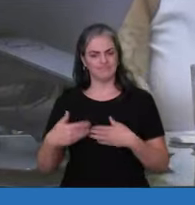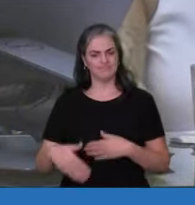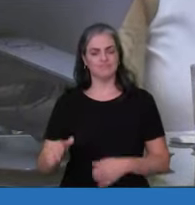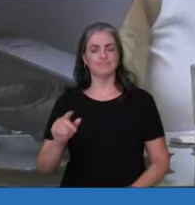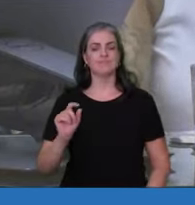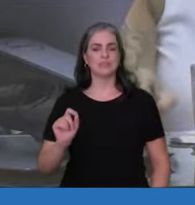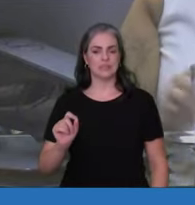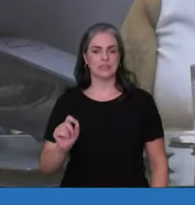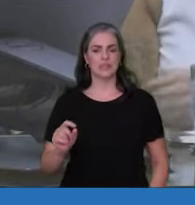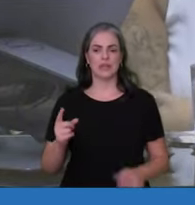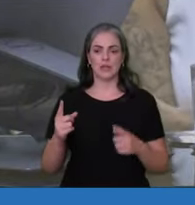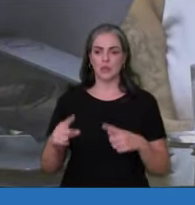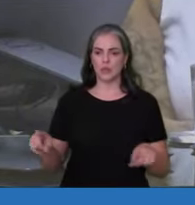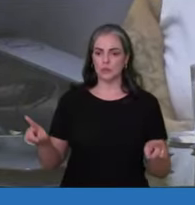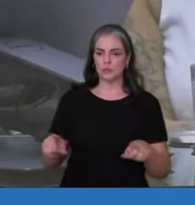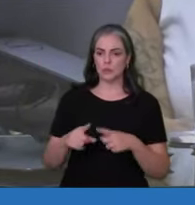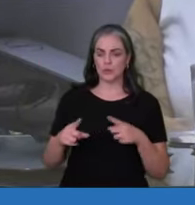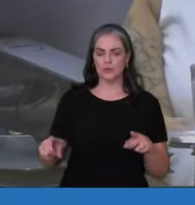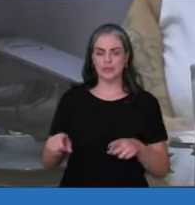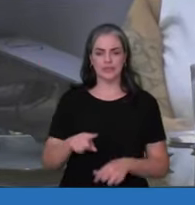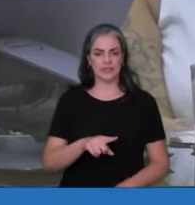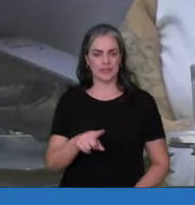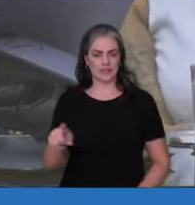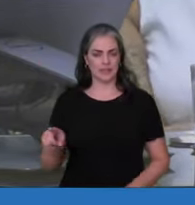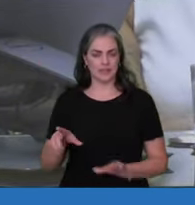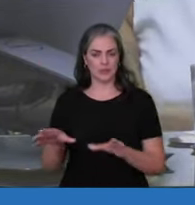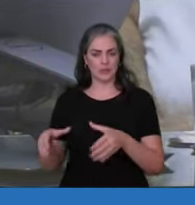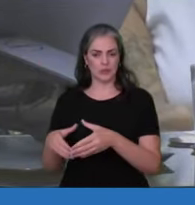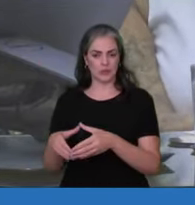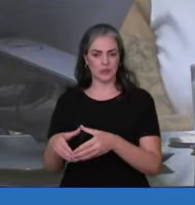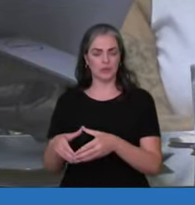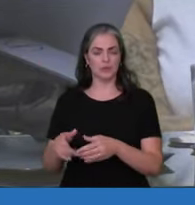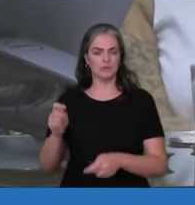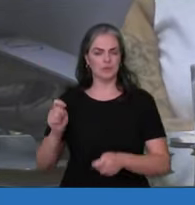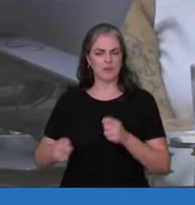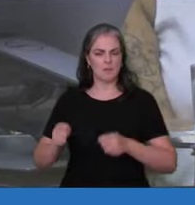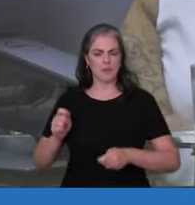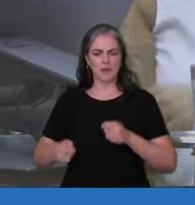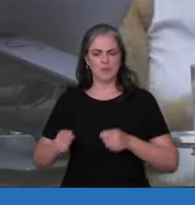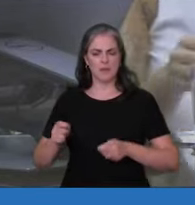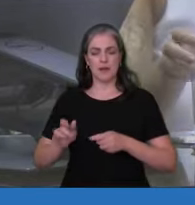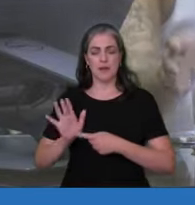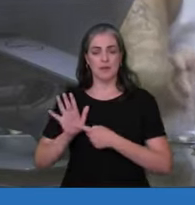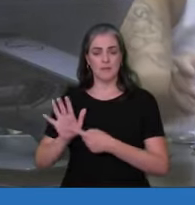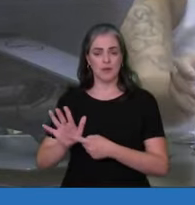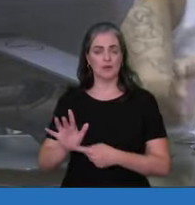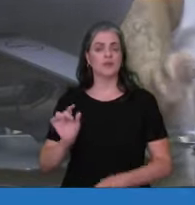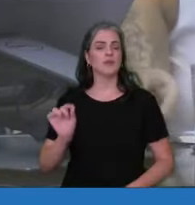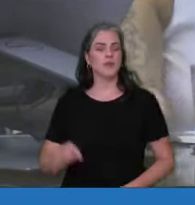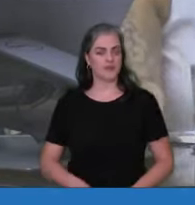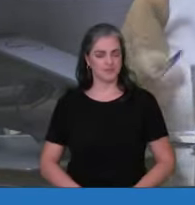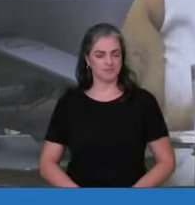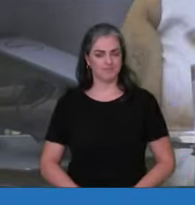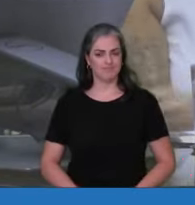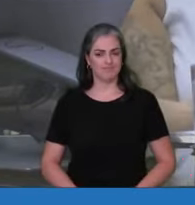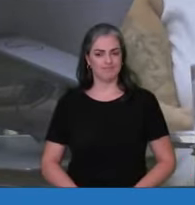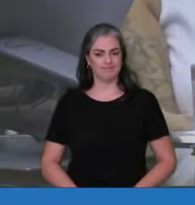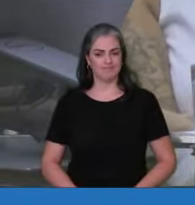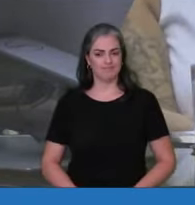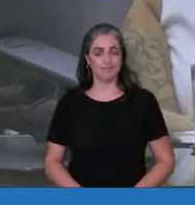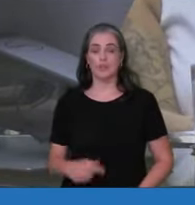música, a batida. Dizem que quando tocam os tambores ou as nossas